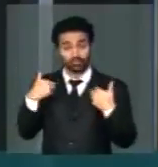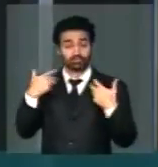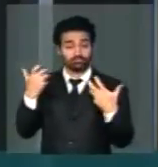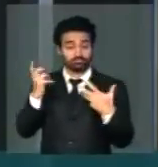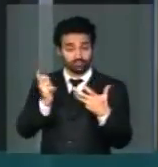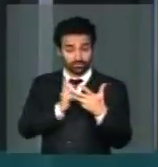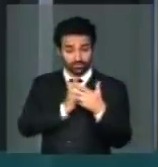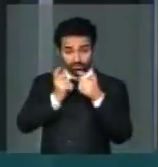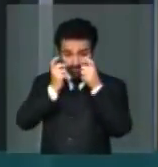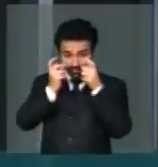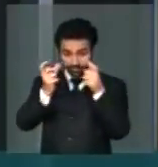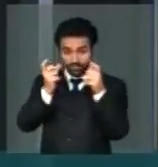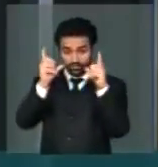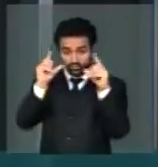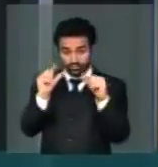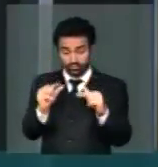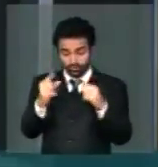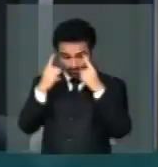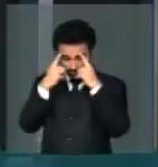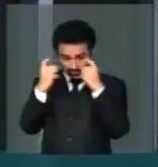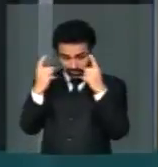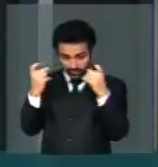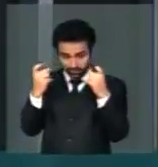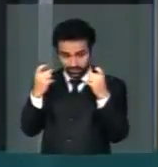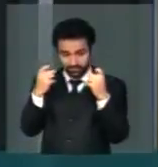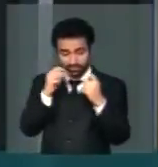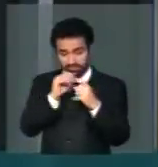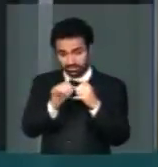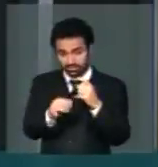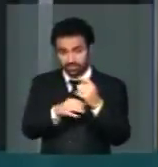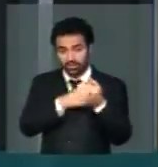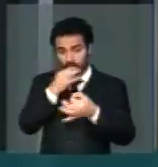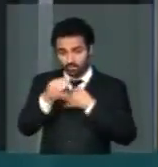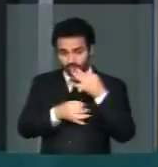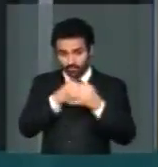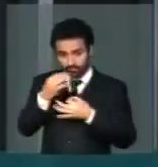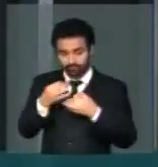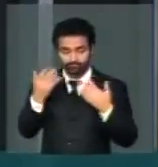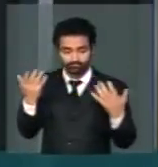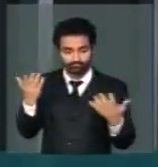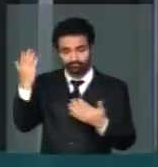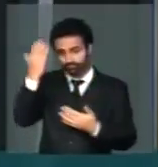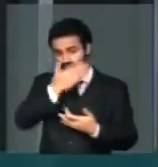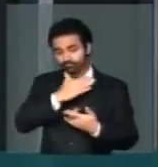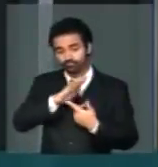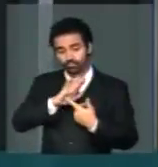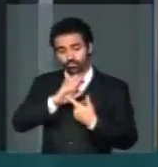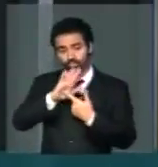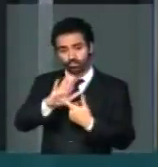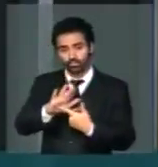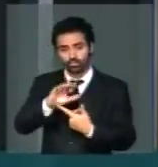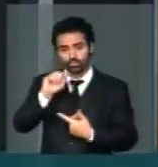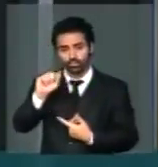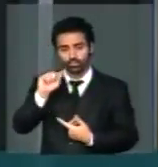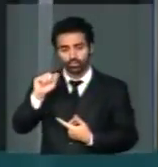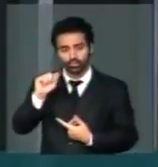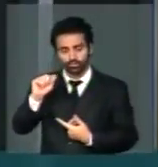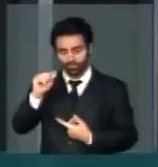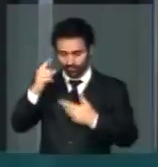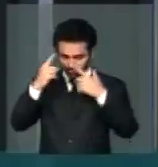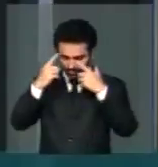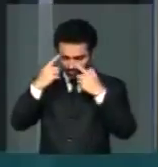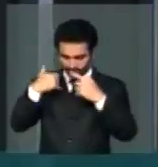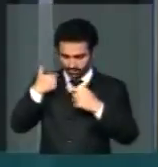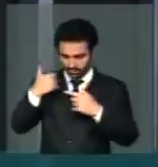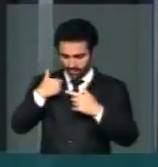de violência, quando os argumentos racionais se colocassem, a demonstração de que a redução da maioridade penal